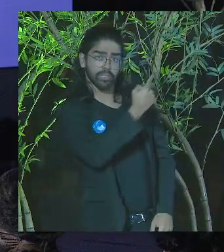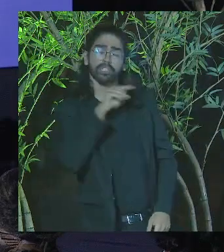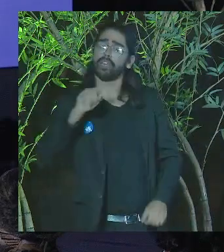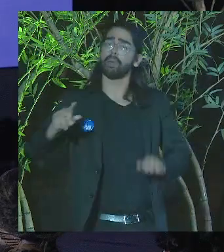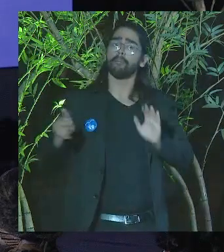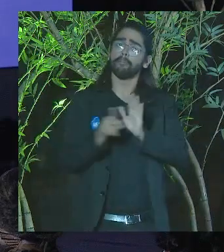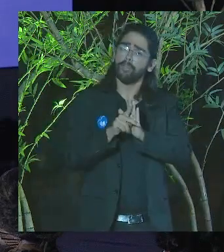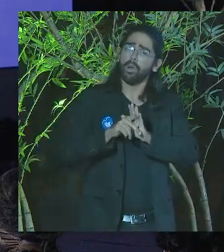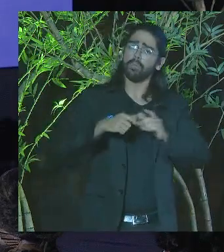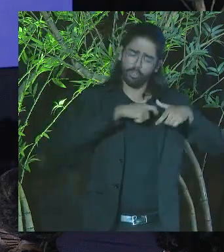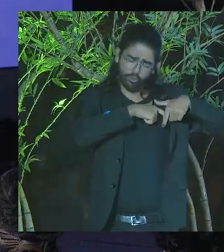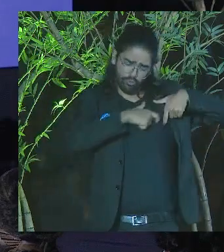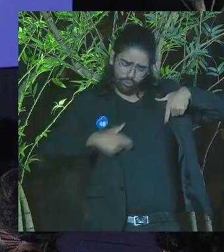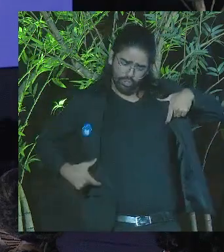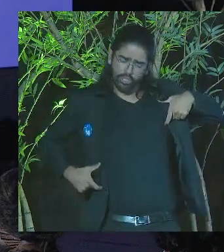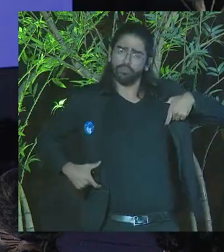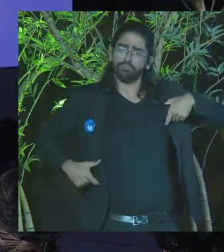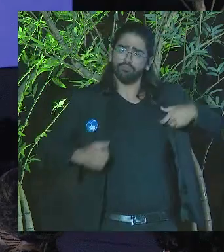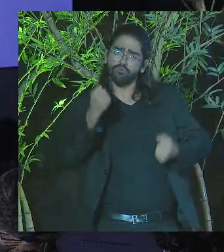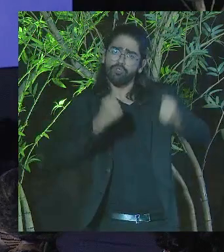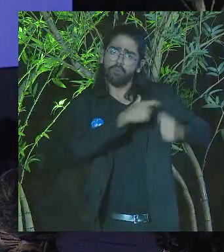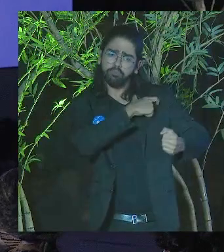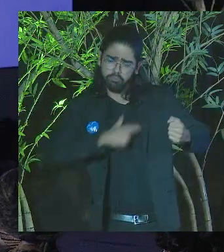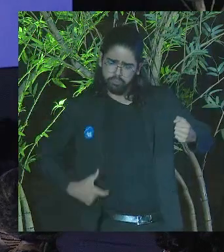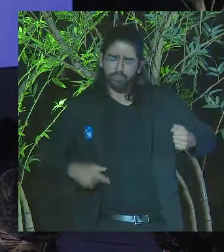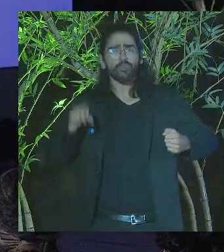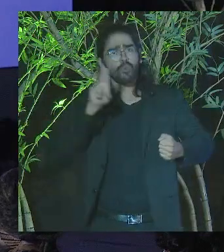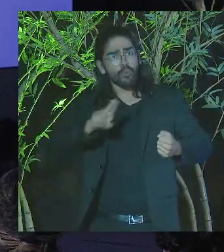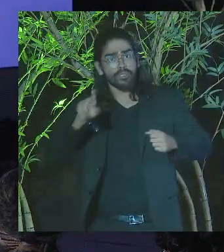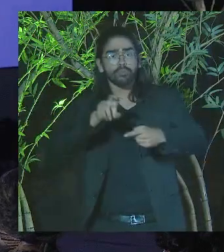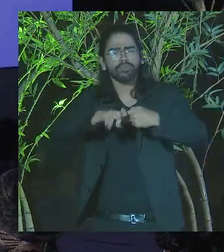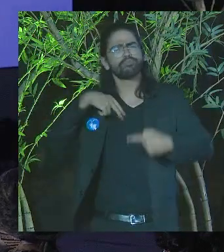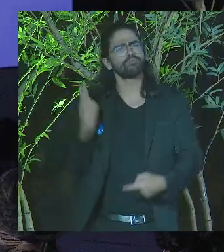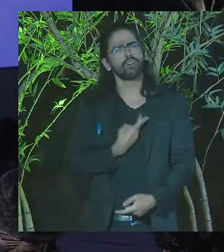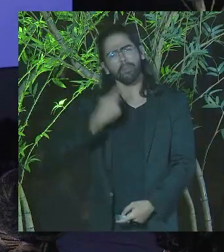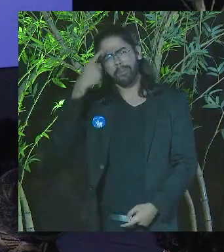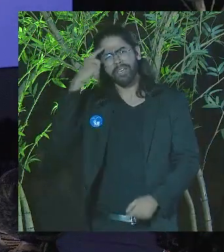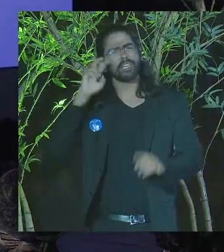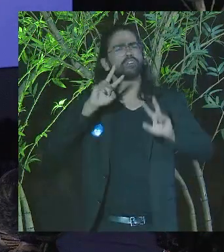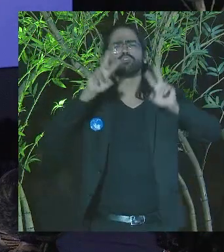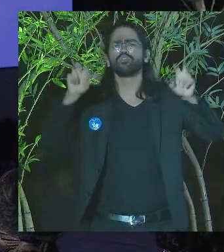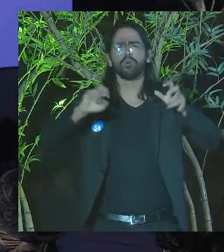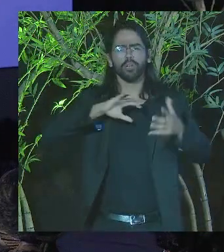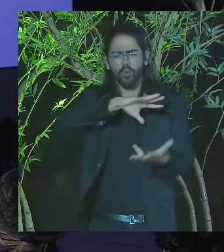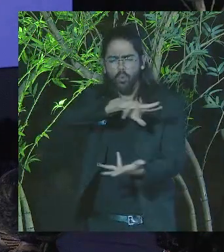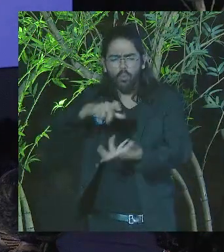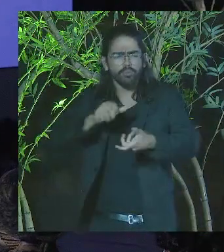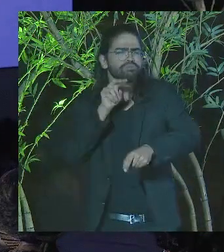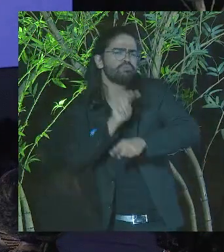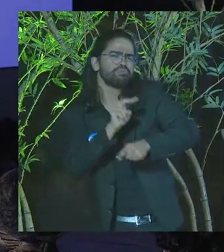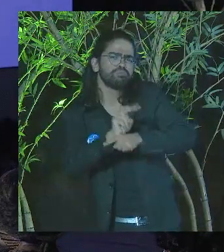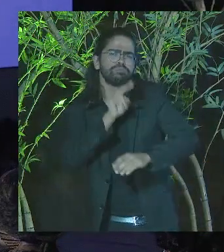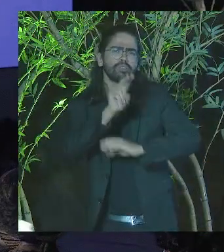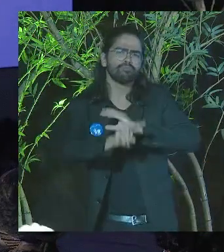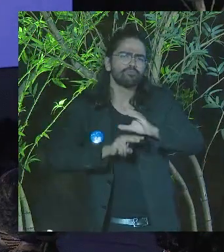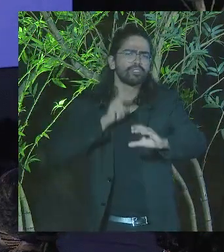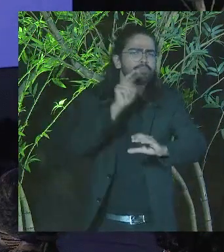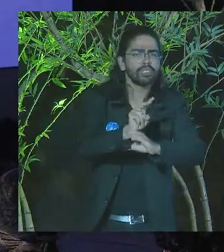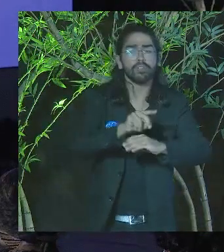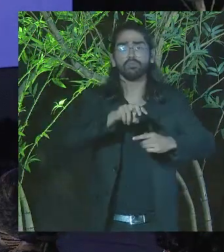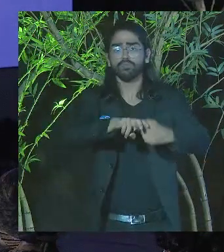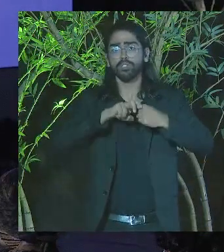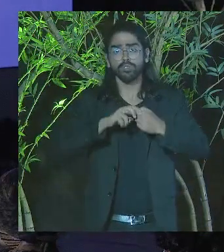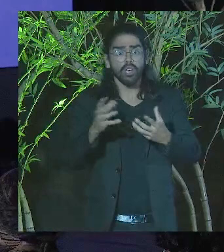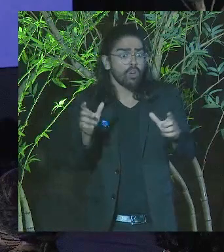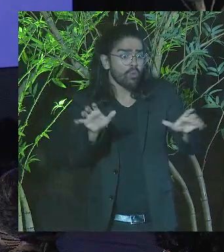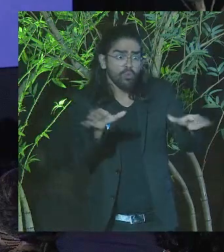economia circular, o impacto da gente pensar em sustentabilidade, isso tudo criado por um grupo de mulheres que jamais